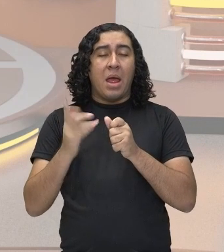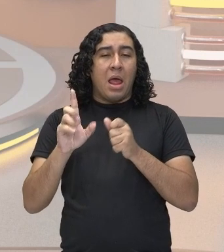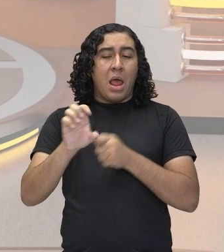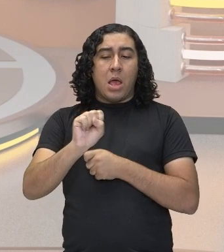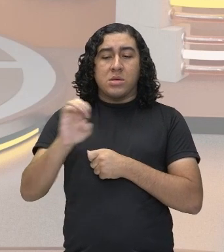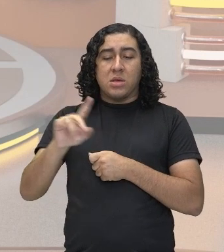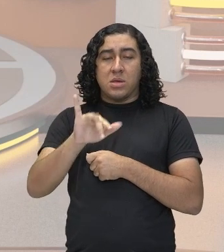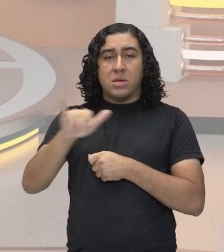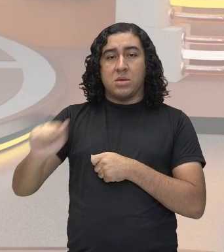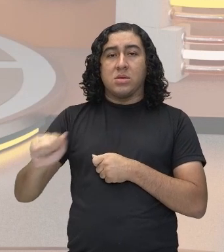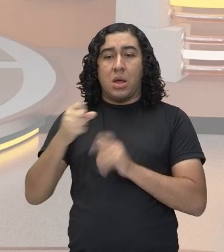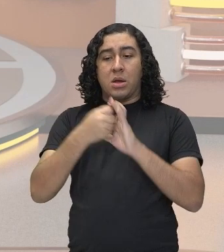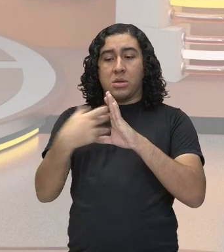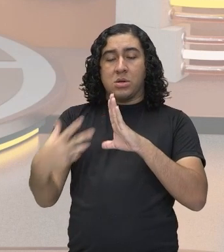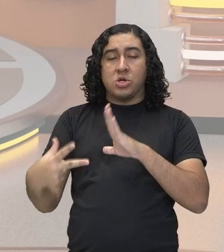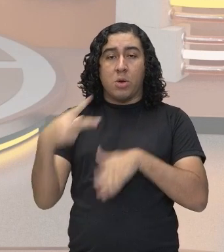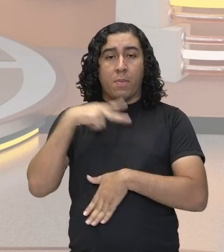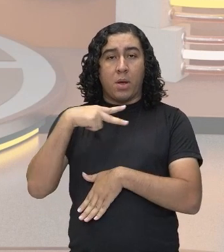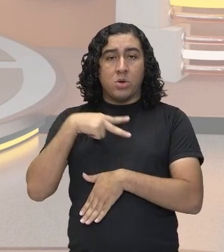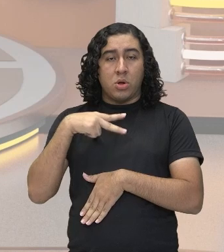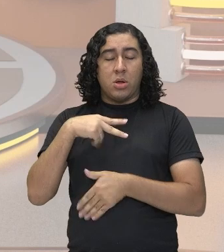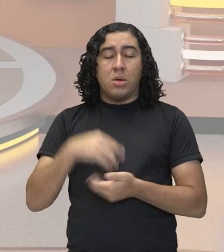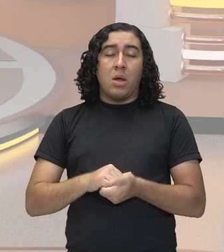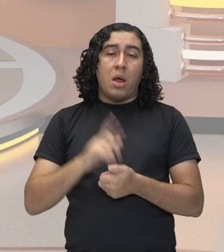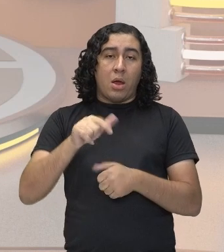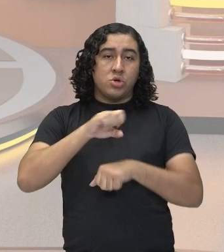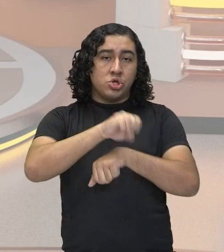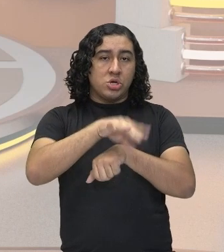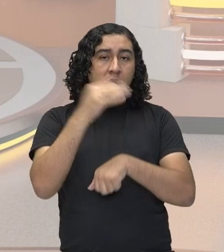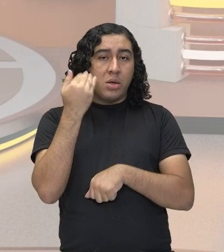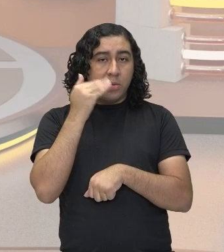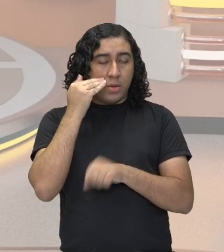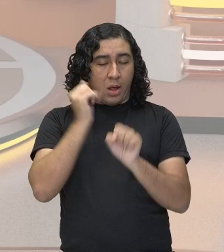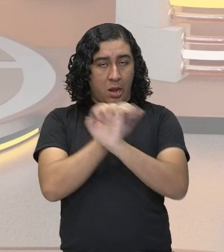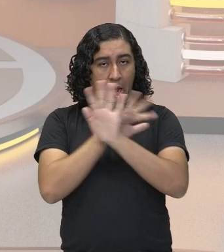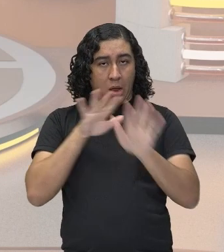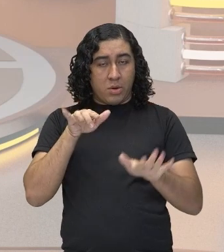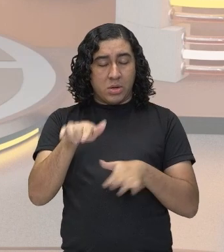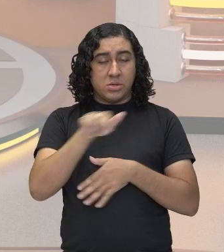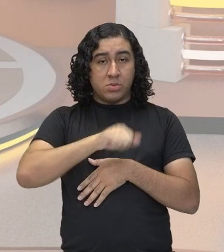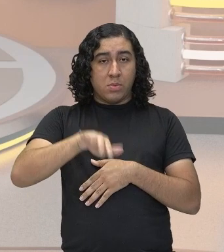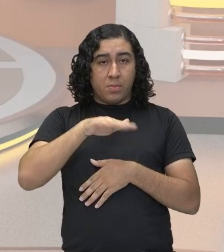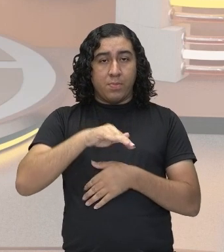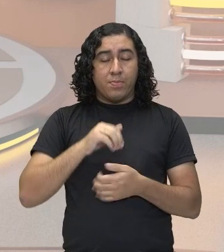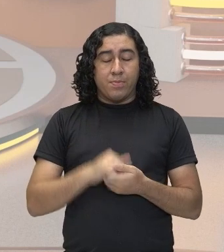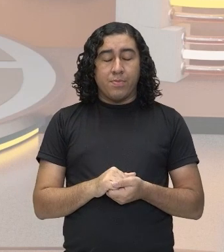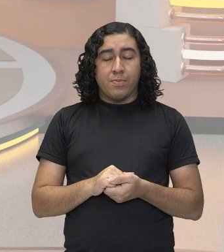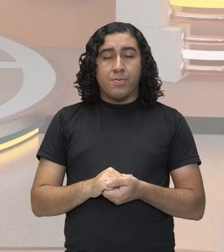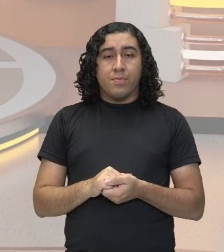bom? Então, aqui é uma dica também importante para entender a fenomenologia de Edmund Husserl.